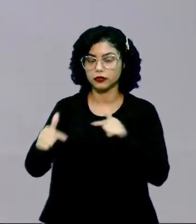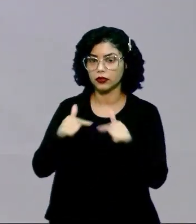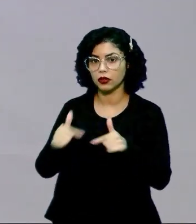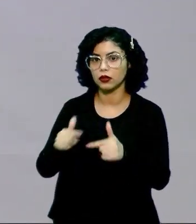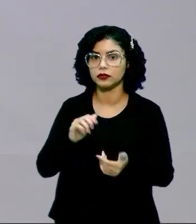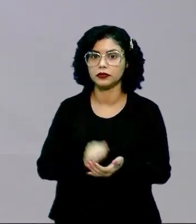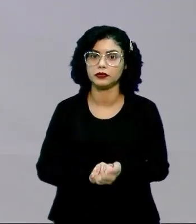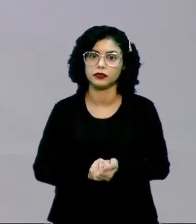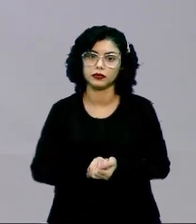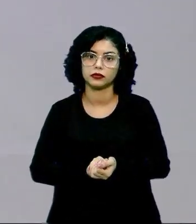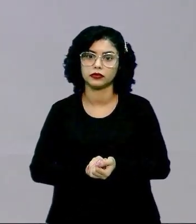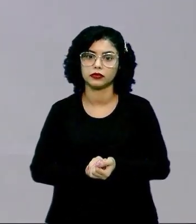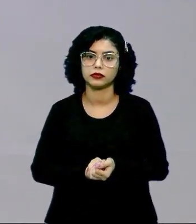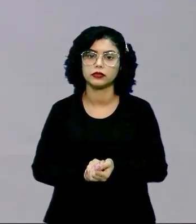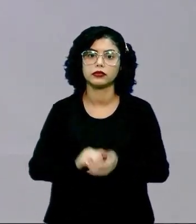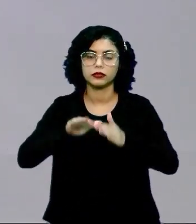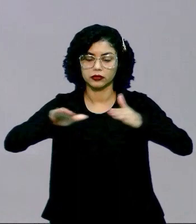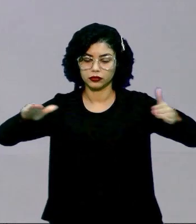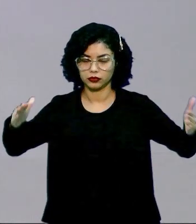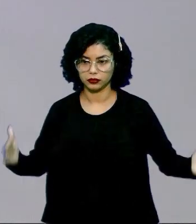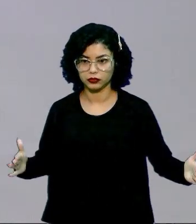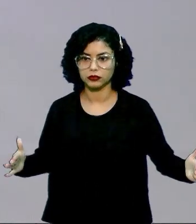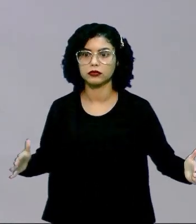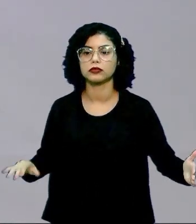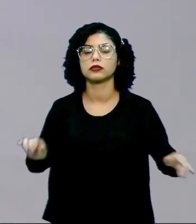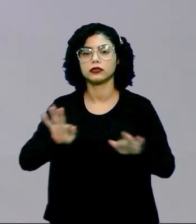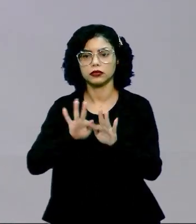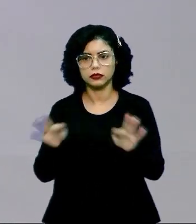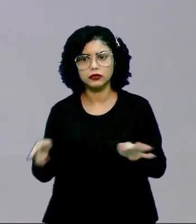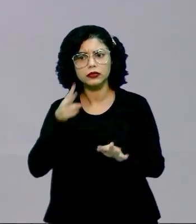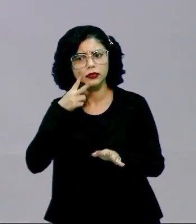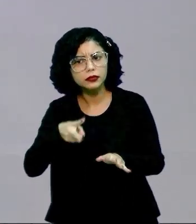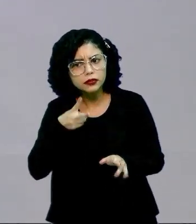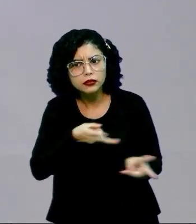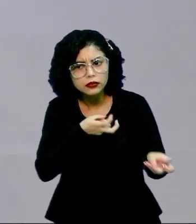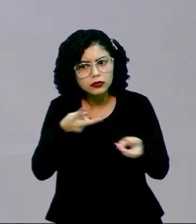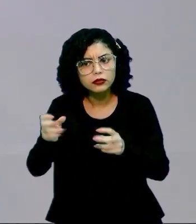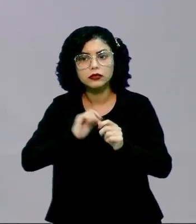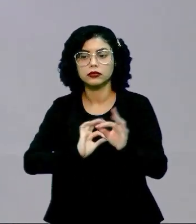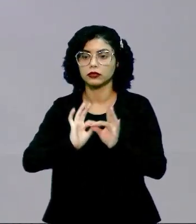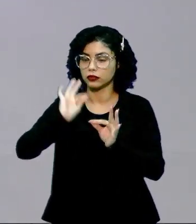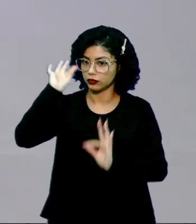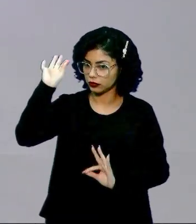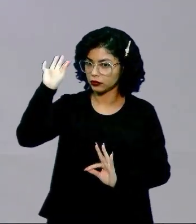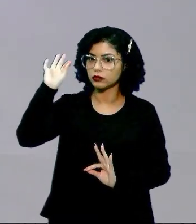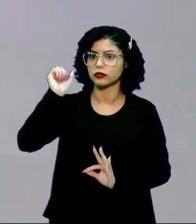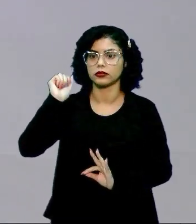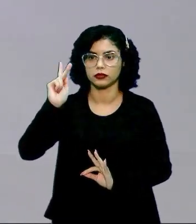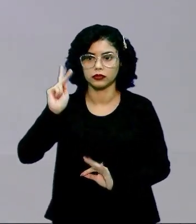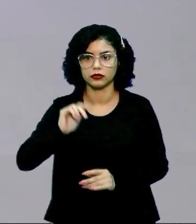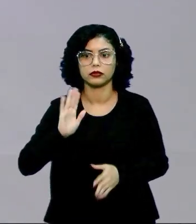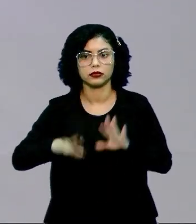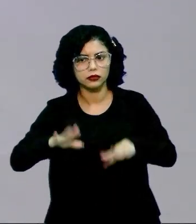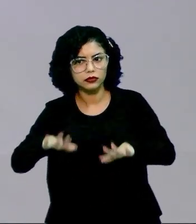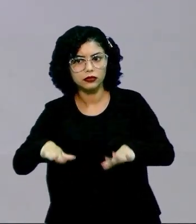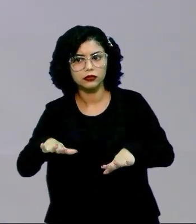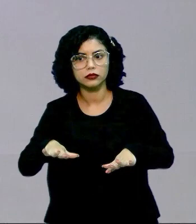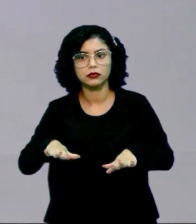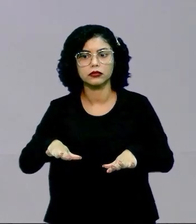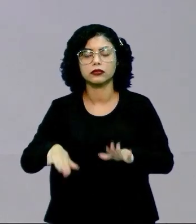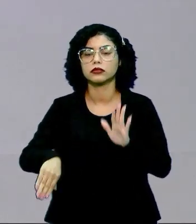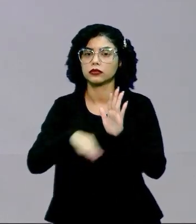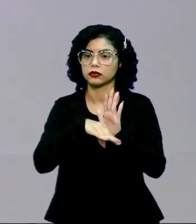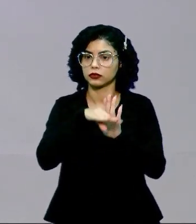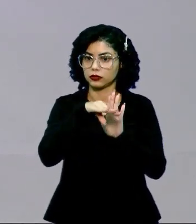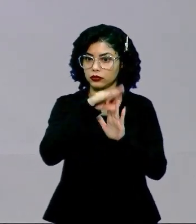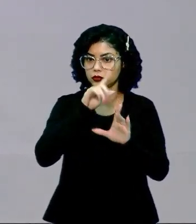trabalhar essas maquetes, a gente tem que sempre prestar atenção às medidas, tá? Porque às vezes a gente trabalha com